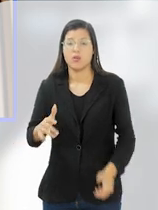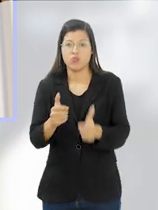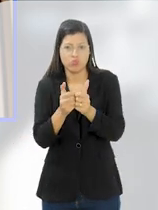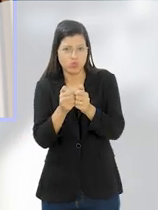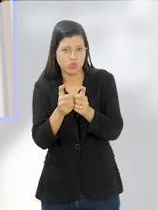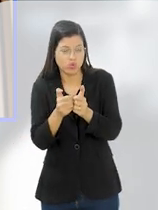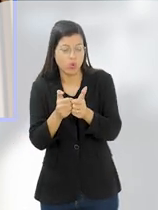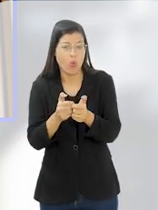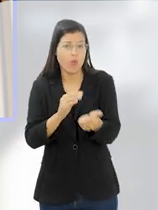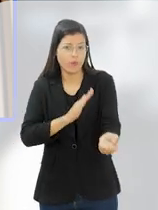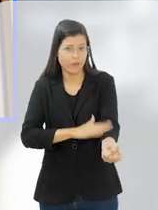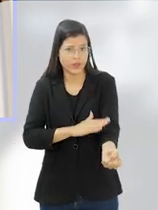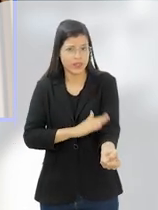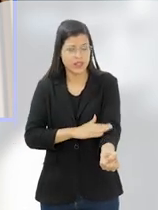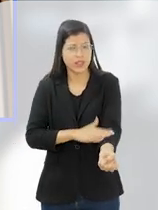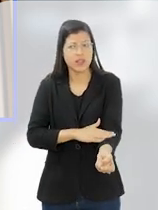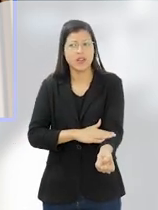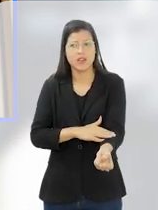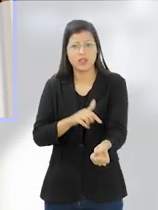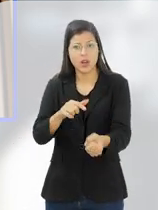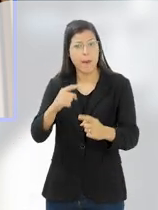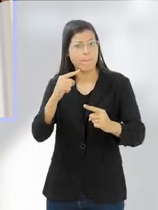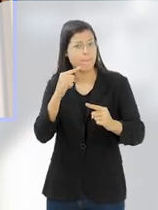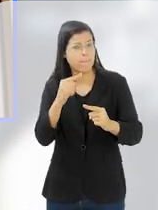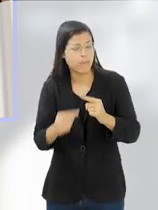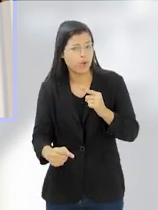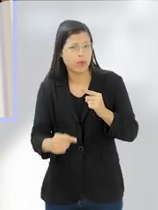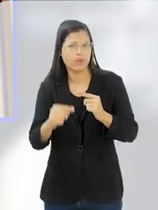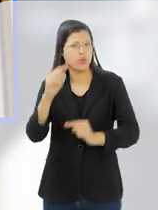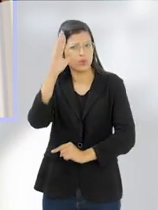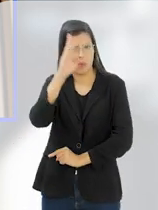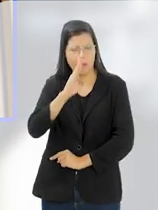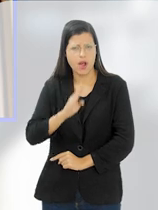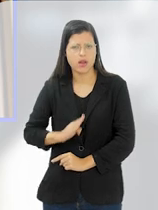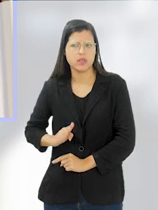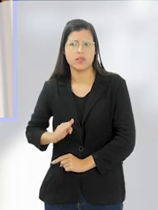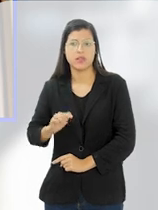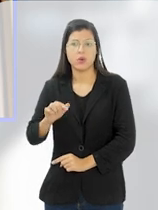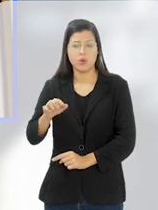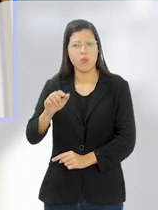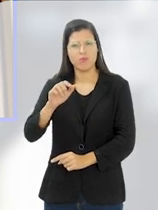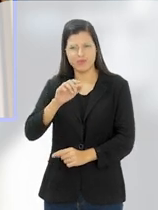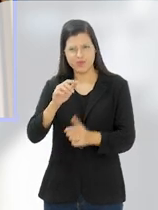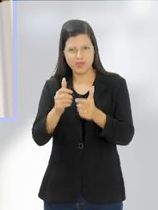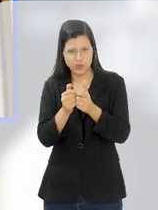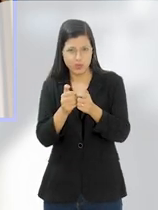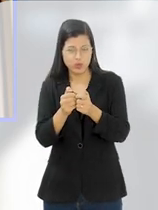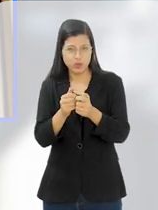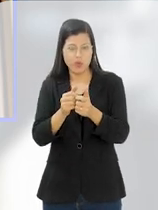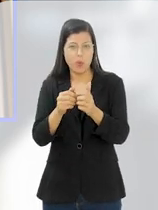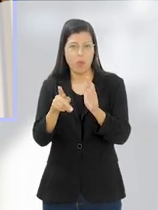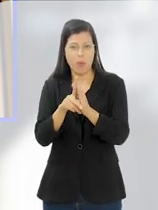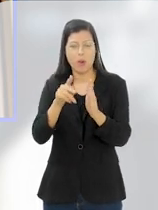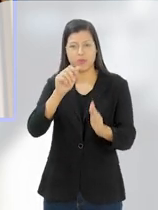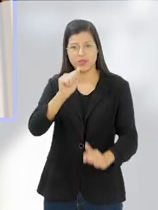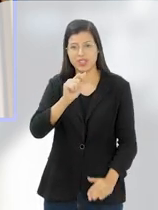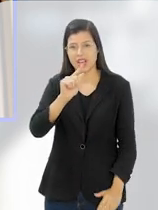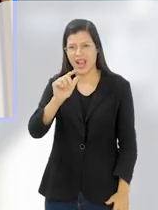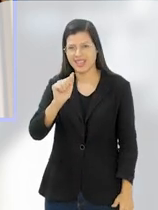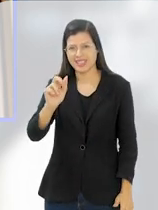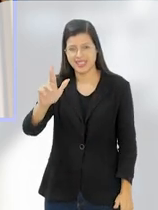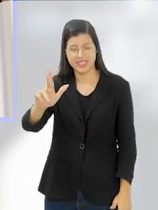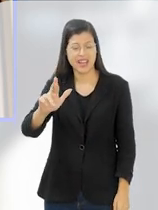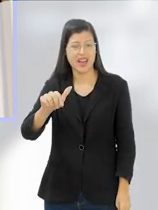jogo viciante, a um jogo de azar, que é proibido no Brasil, que é proibido para crianças no mundo todo, né?